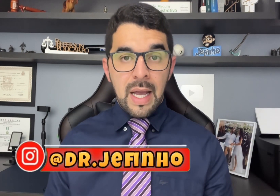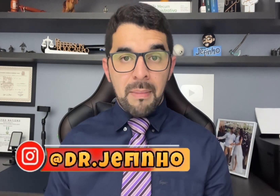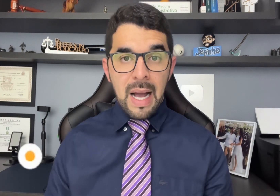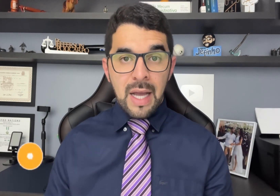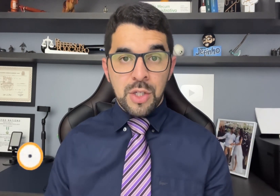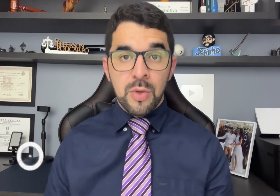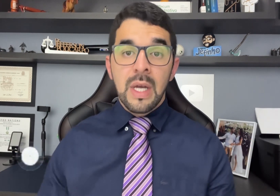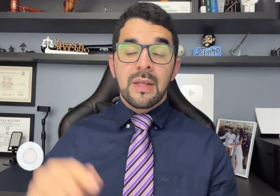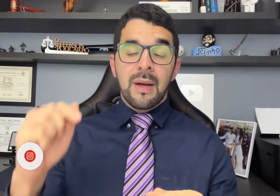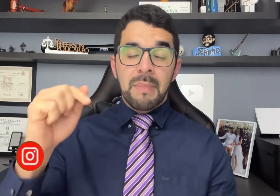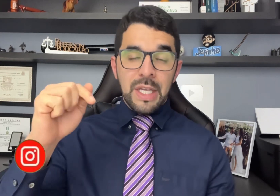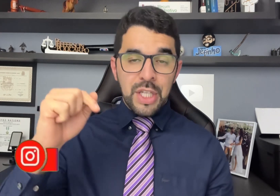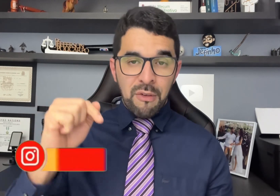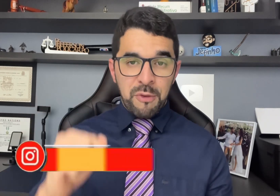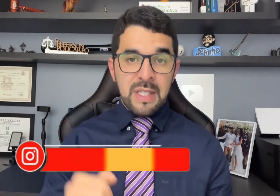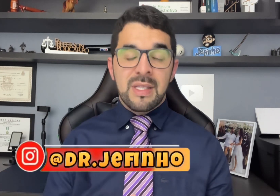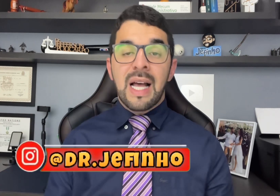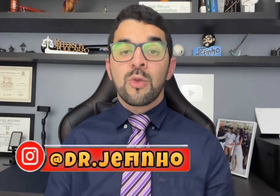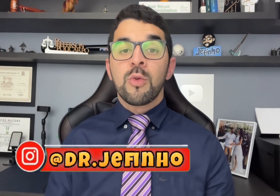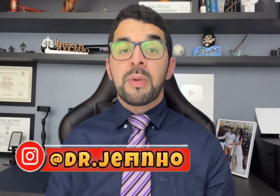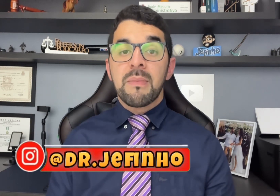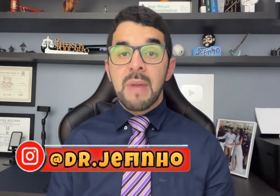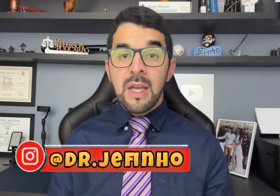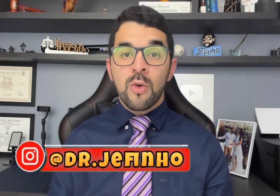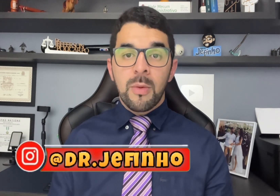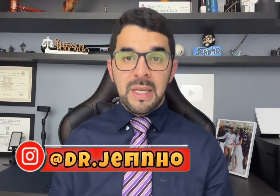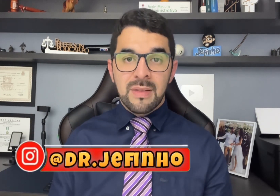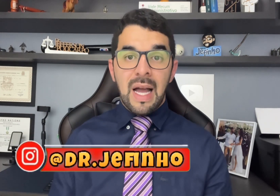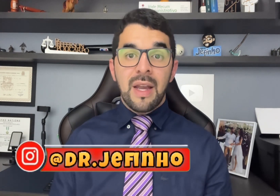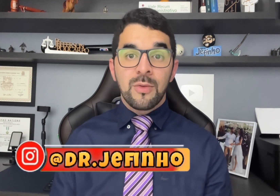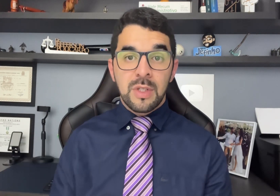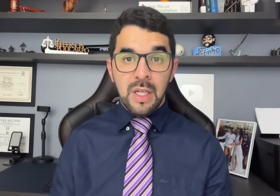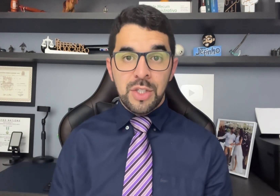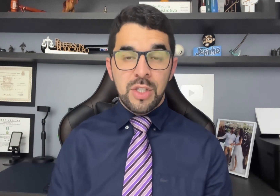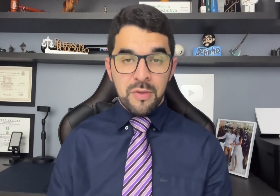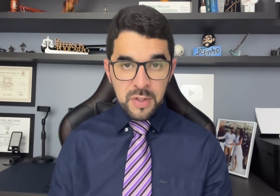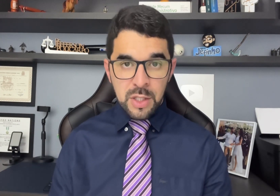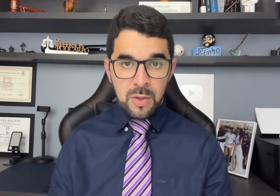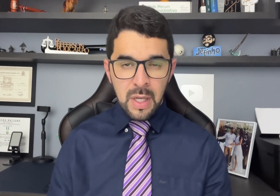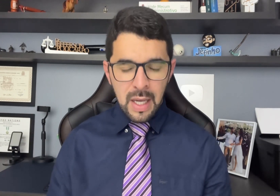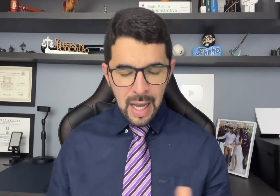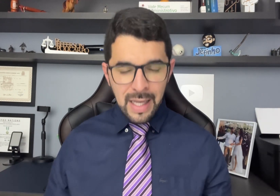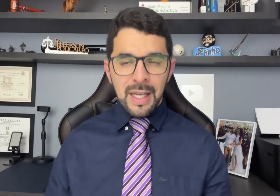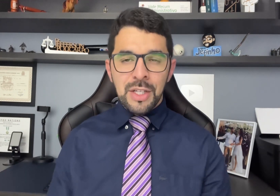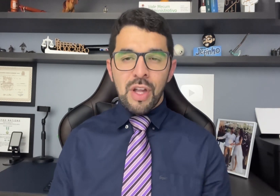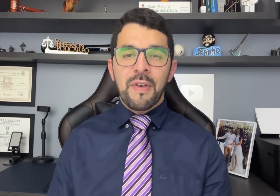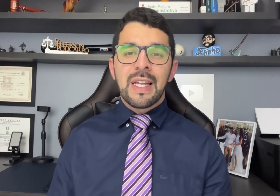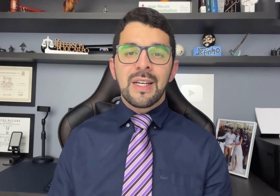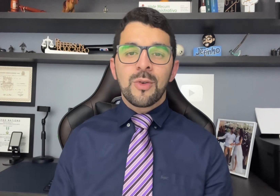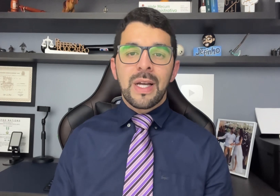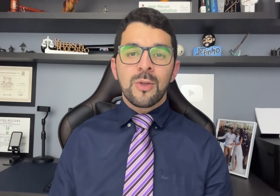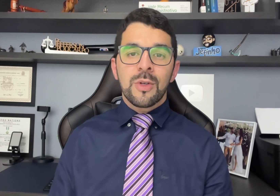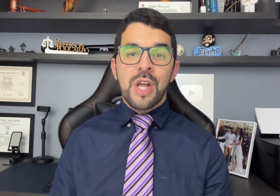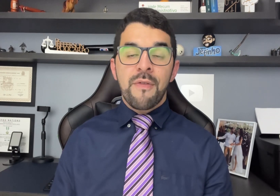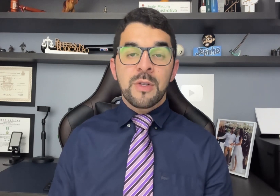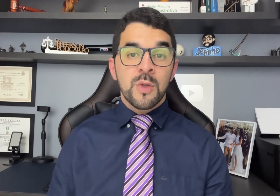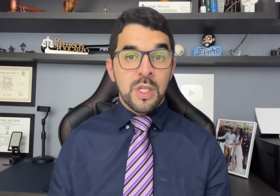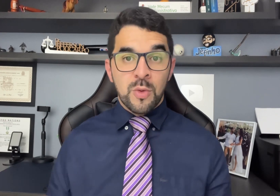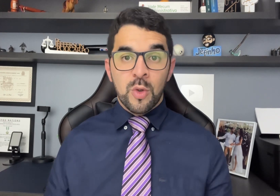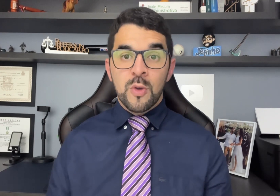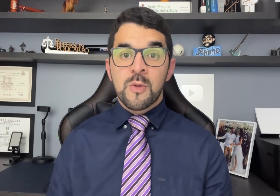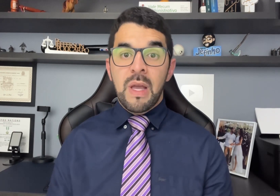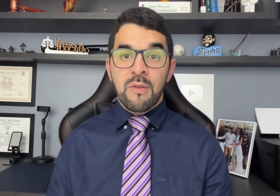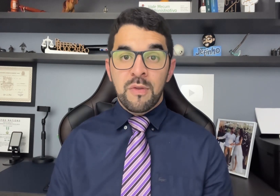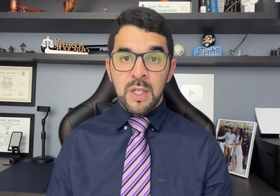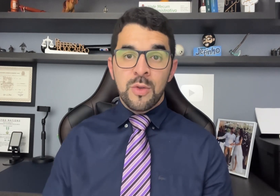logo aí abaixo, também está fixado no primeiro comentário deste vídeo. Aqui quem está falando é Dr. Jefferson,